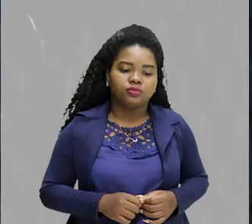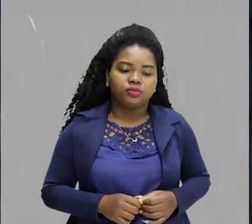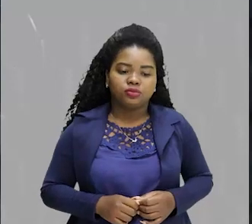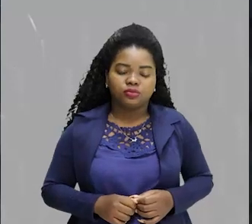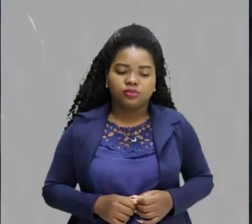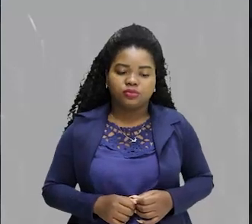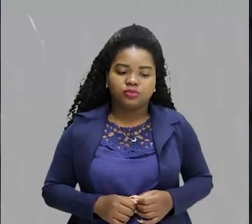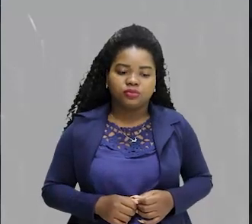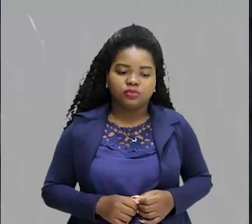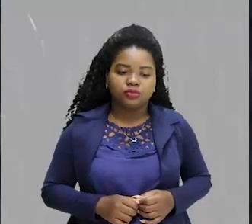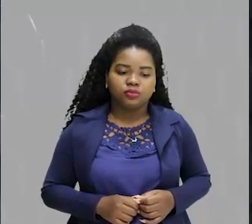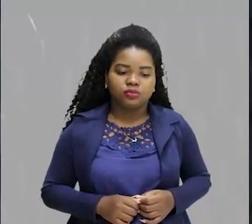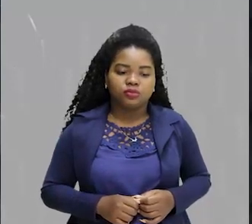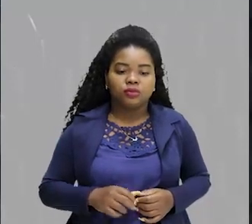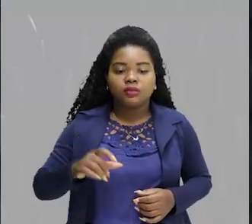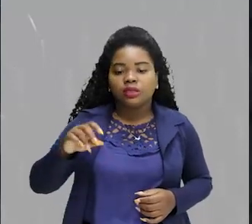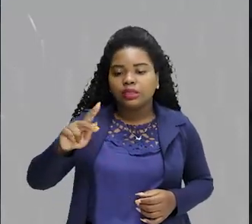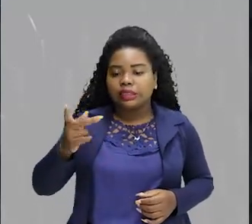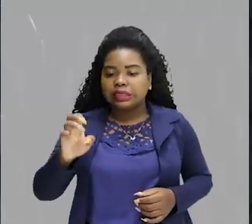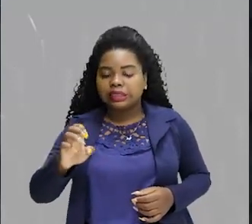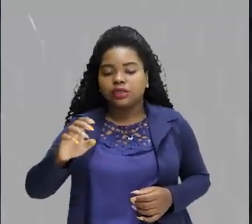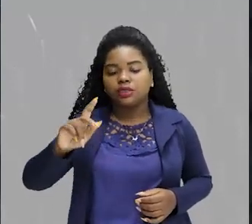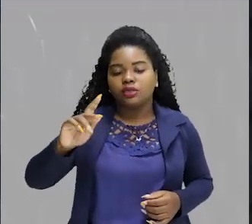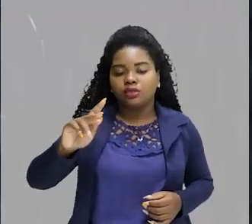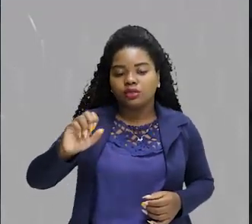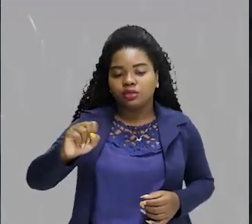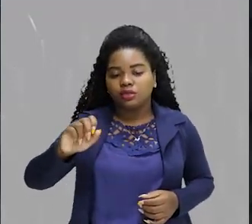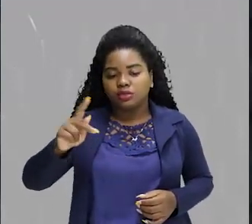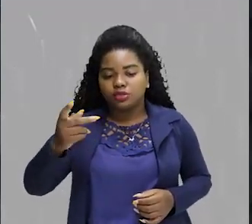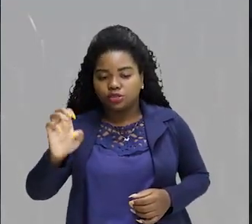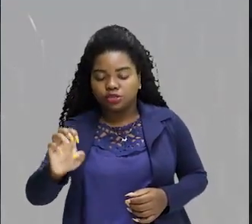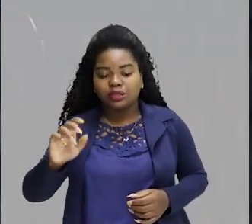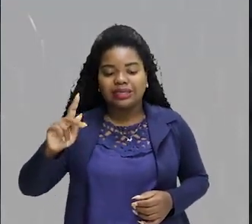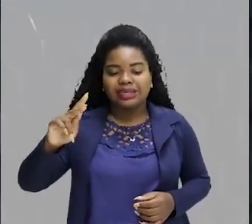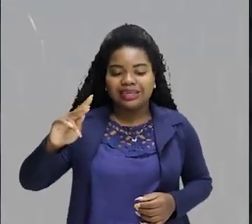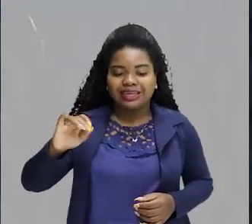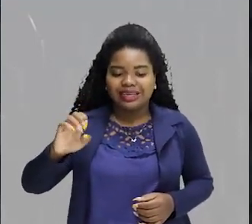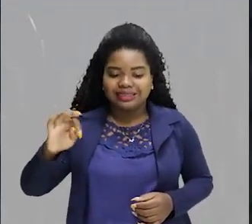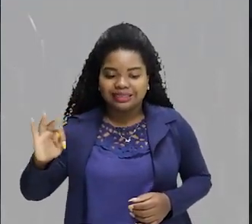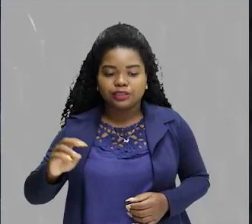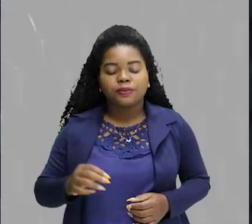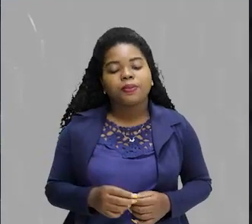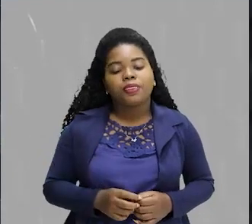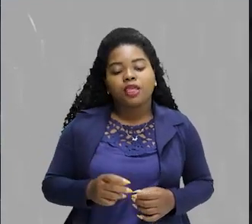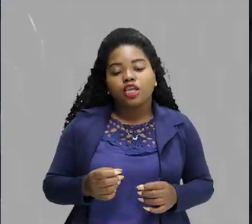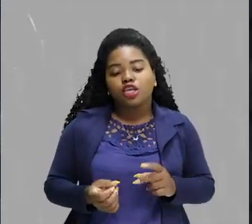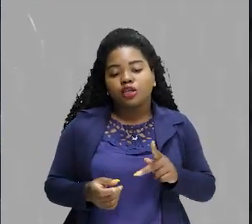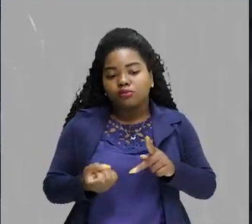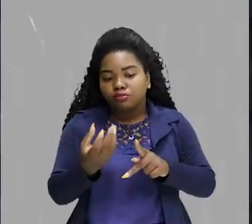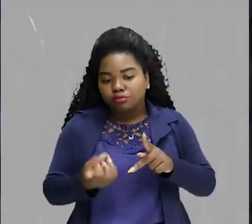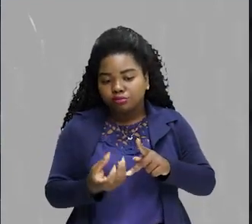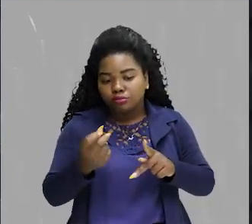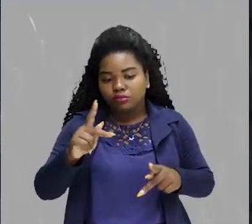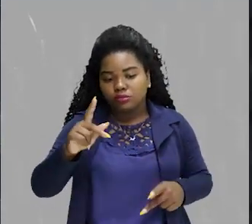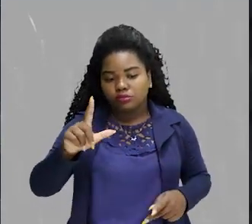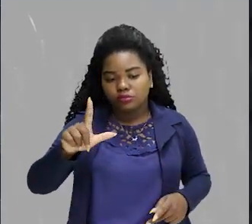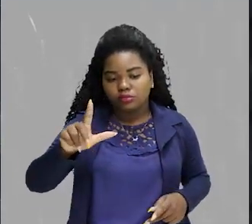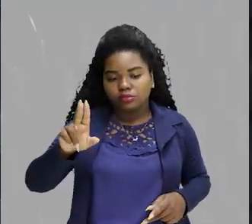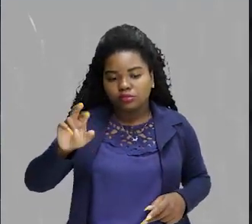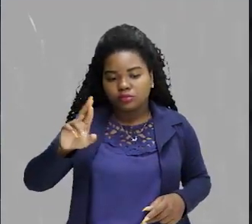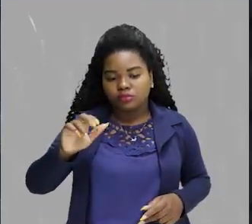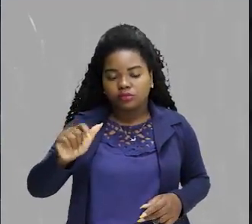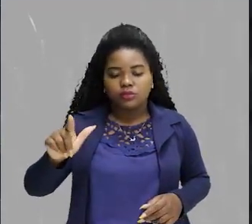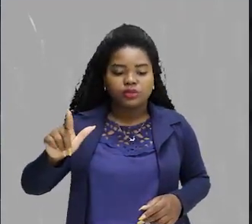do singular, he, she, it, quando for ele ou ela, e no plural nós vamos ter were,